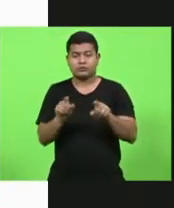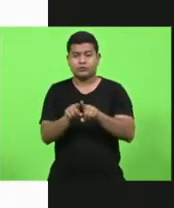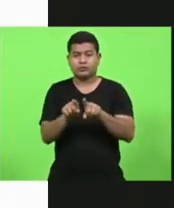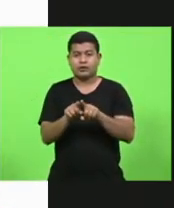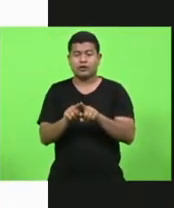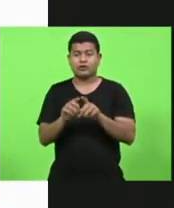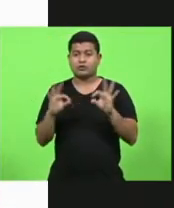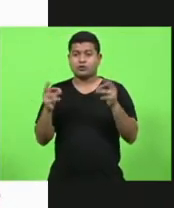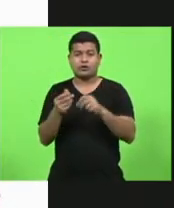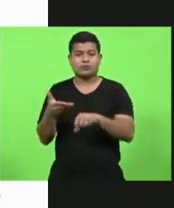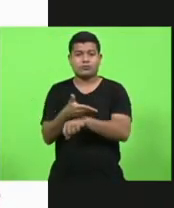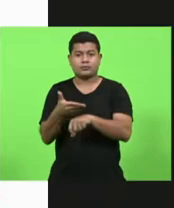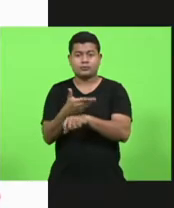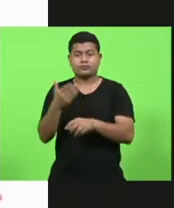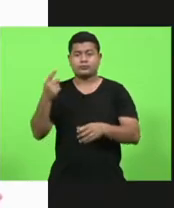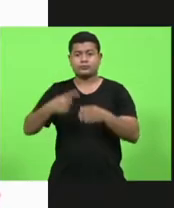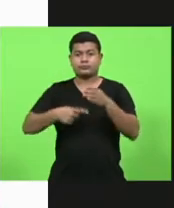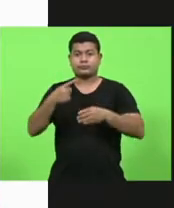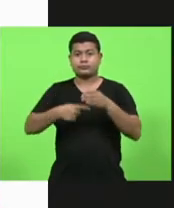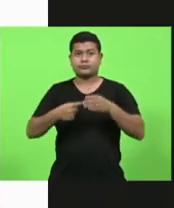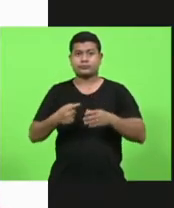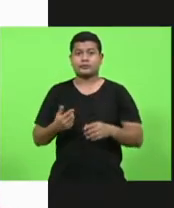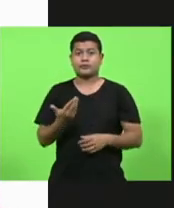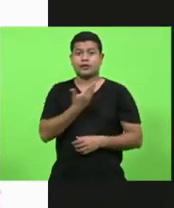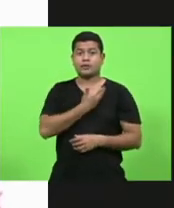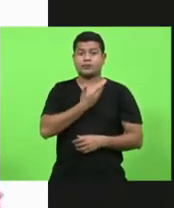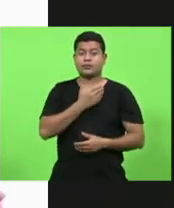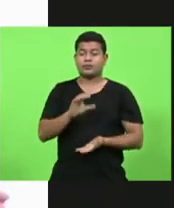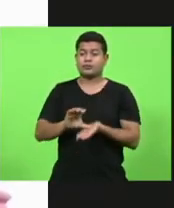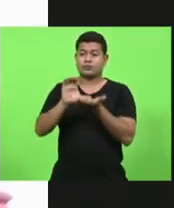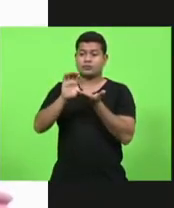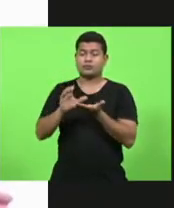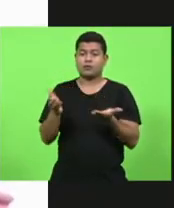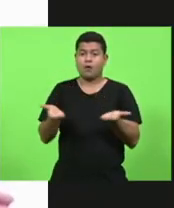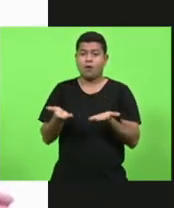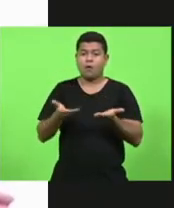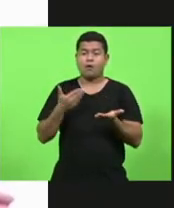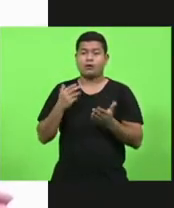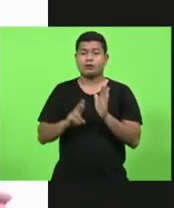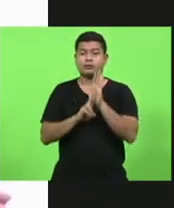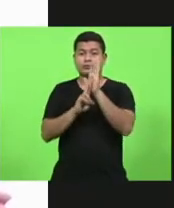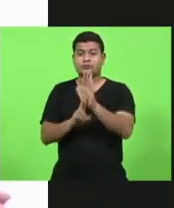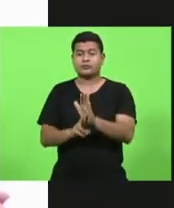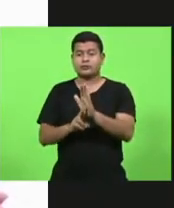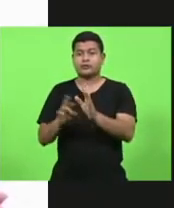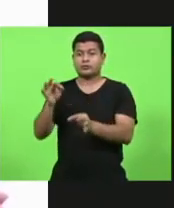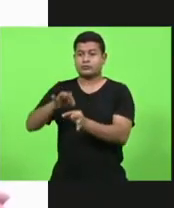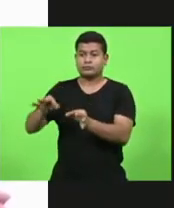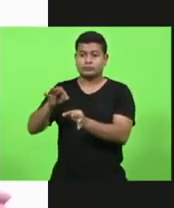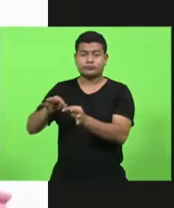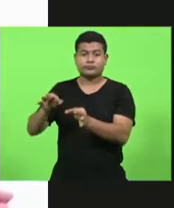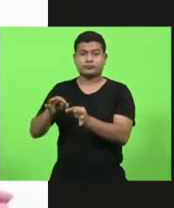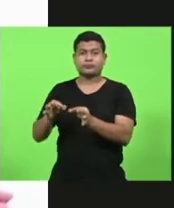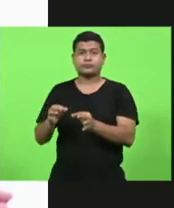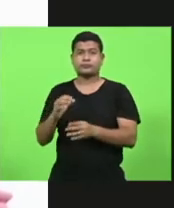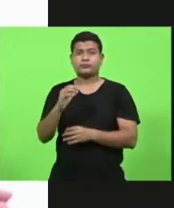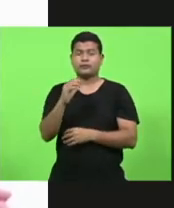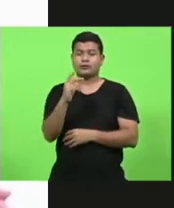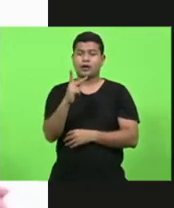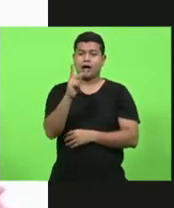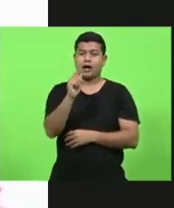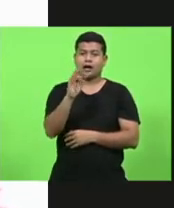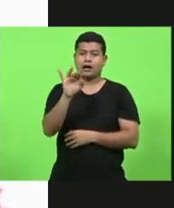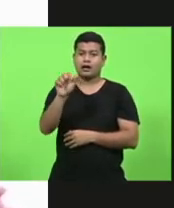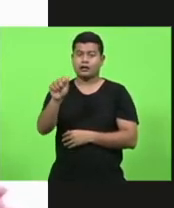comissão, aos meus colegas do Conselho, que hoje estão aqui representando as suas instituições, a Kátia e o